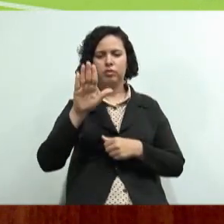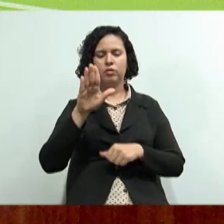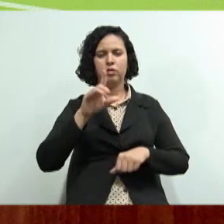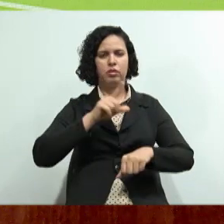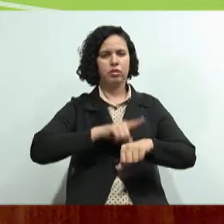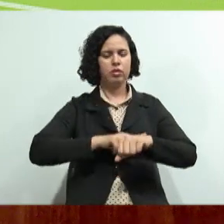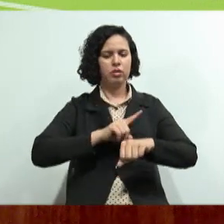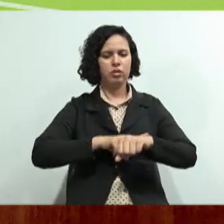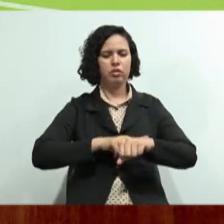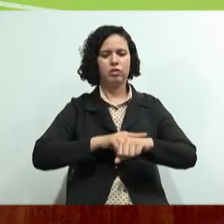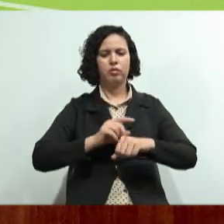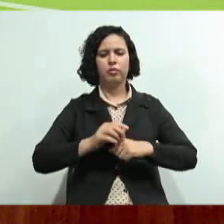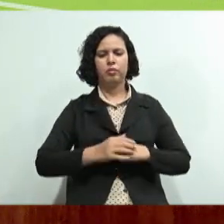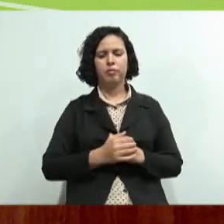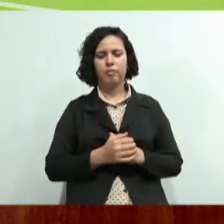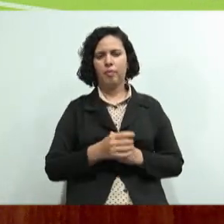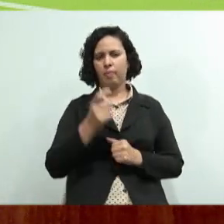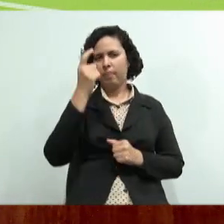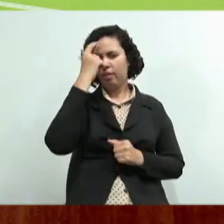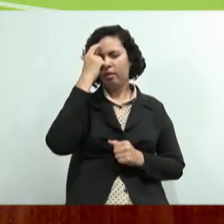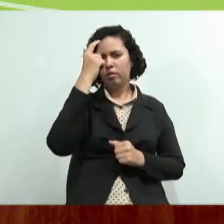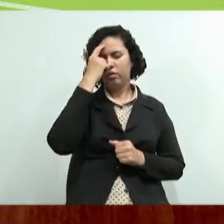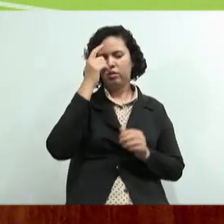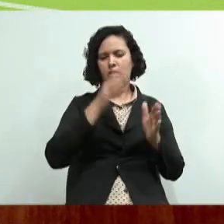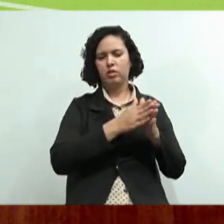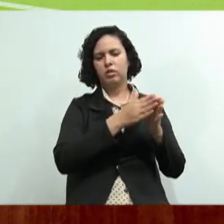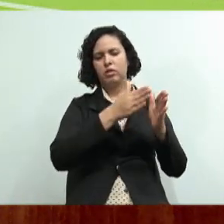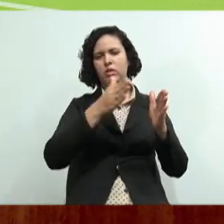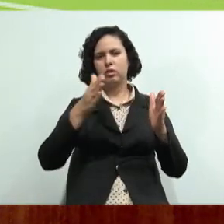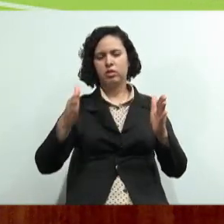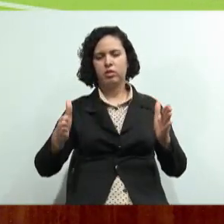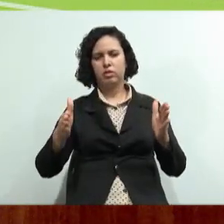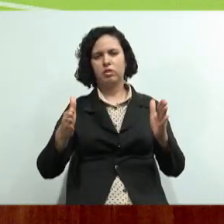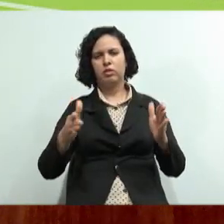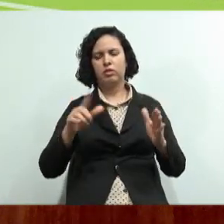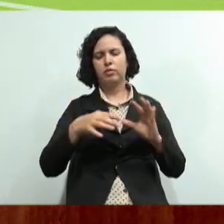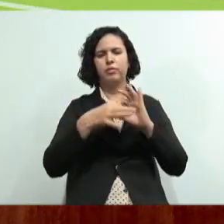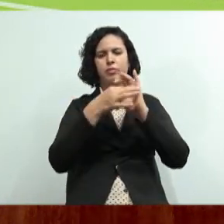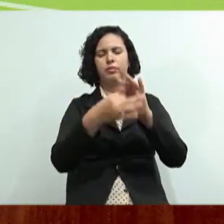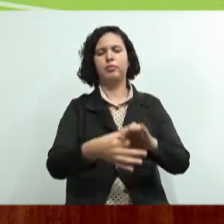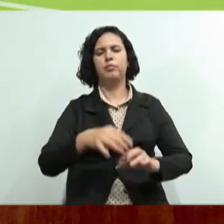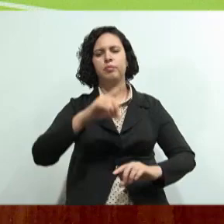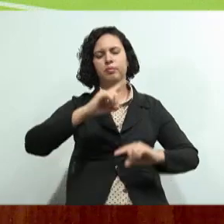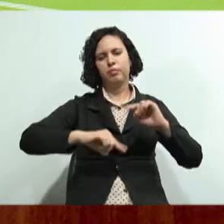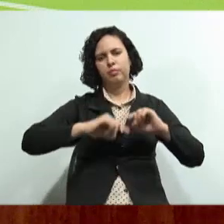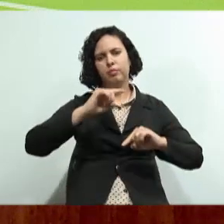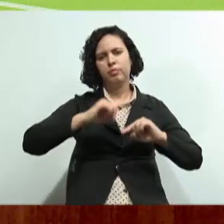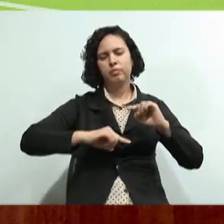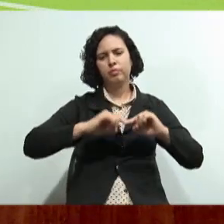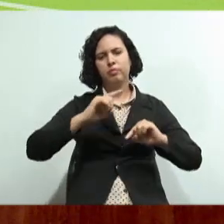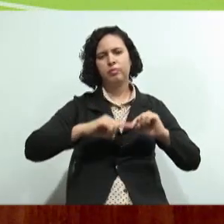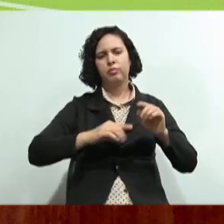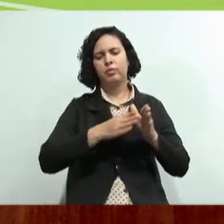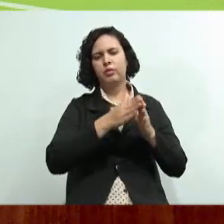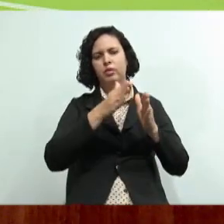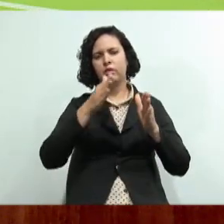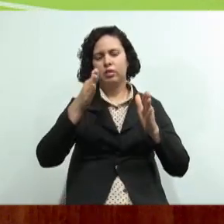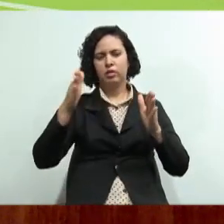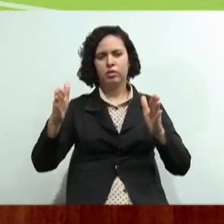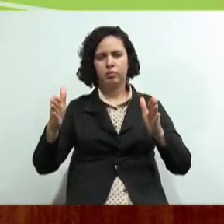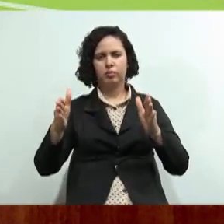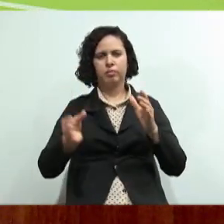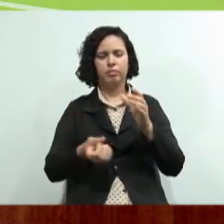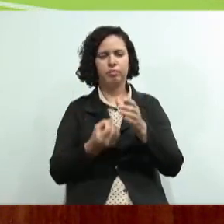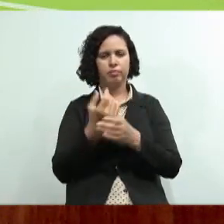Então é só pensar nisso, que a carência está sempre vinculada ao produto que o agricultor vai produzir, ao tempo de maturação desse